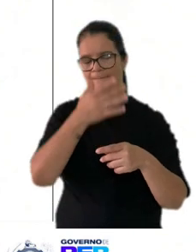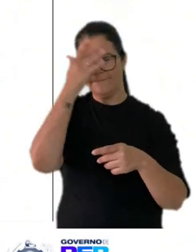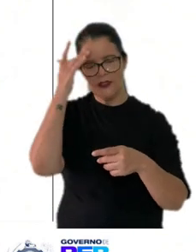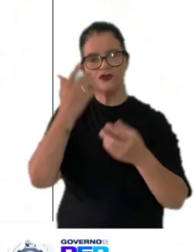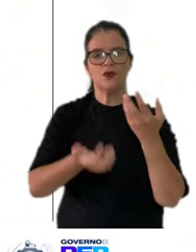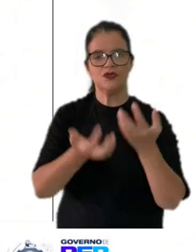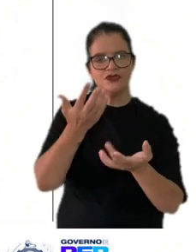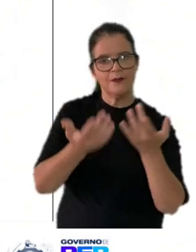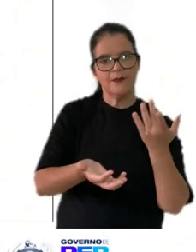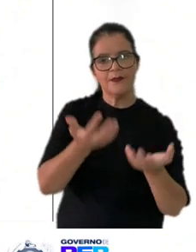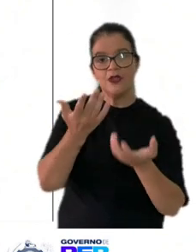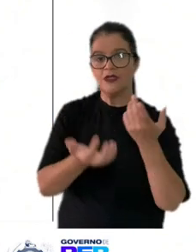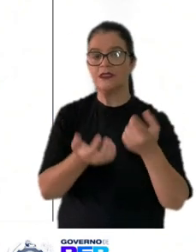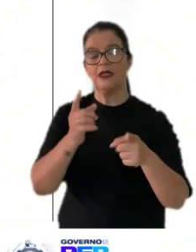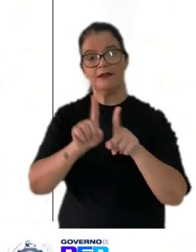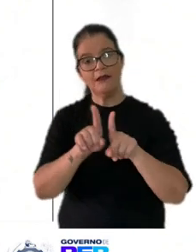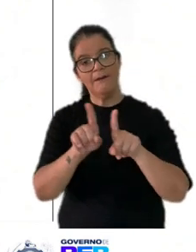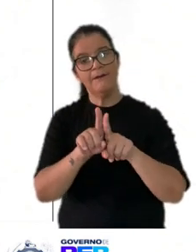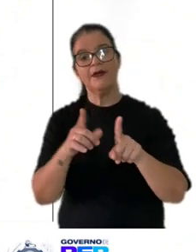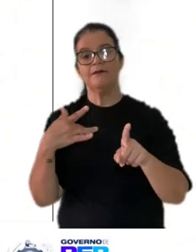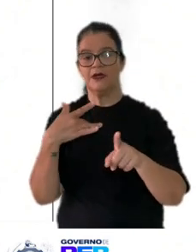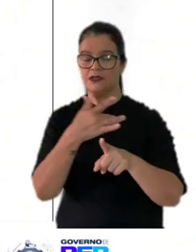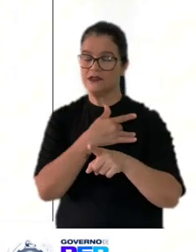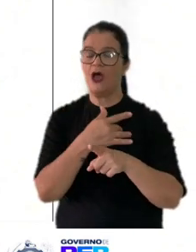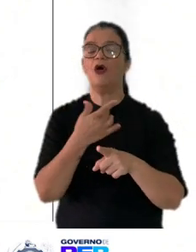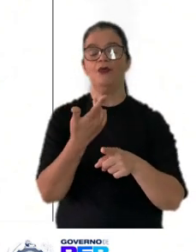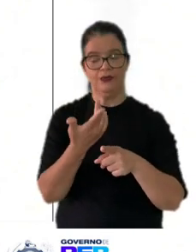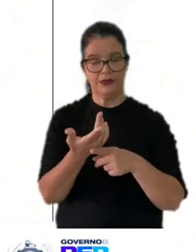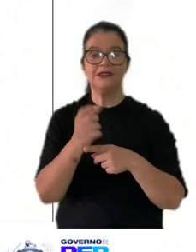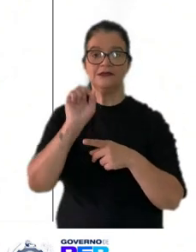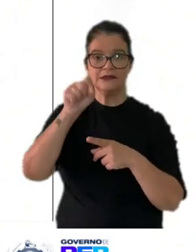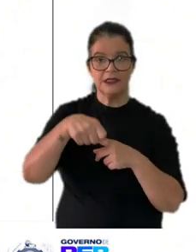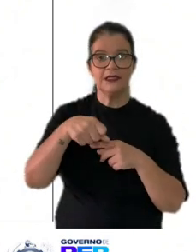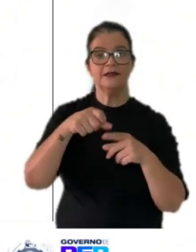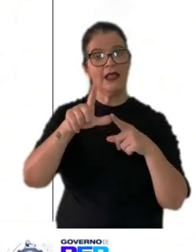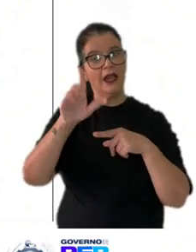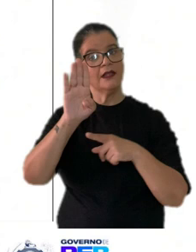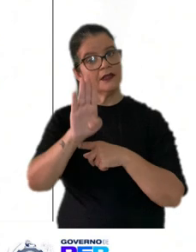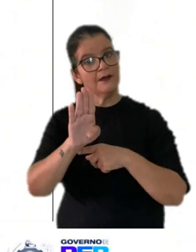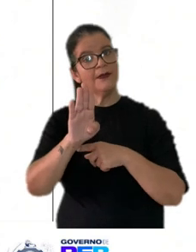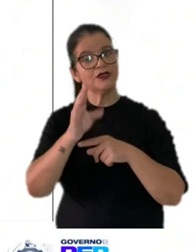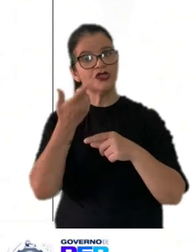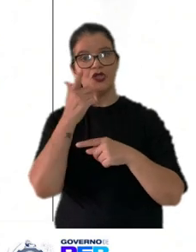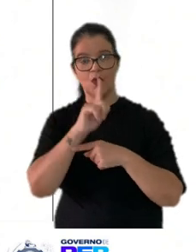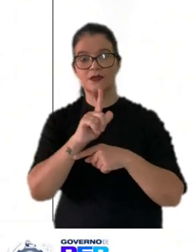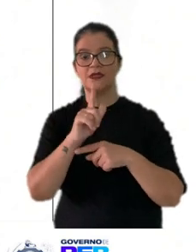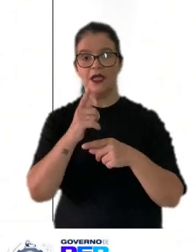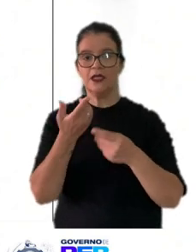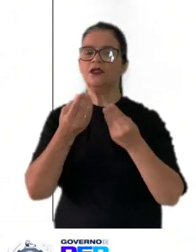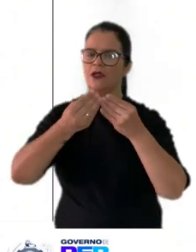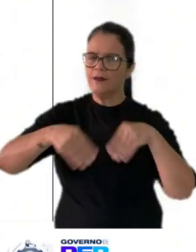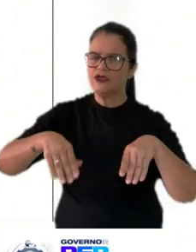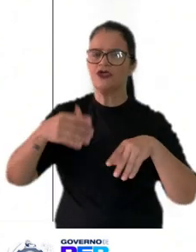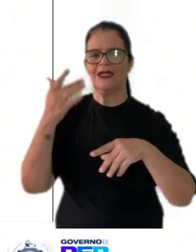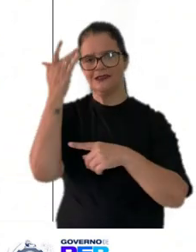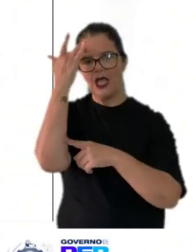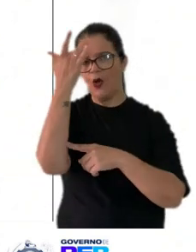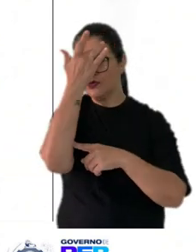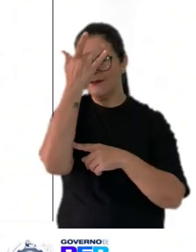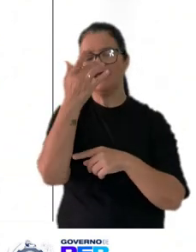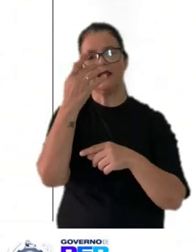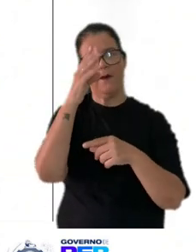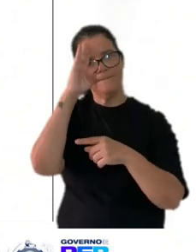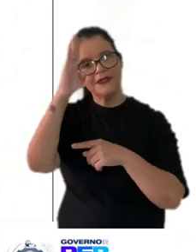na letra B a gente consegue encontrar o que exatamente o autor fala dos impactos na saúde mental principalmente né